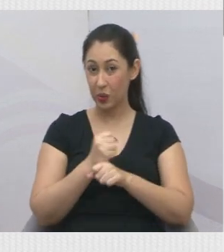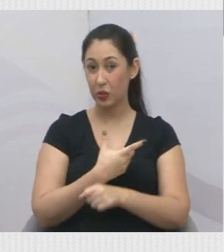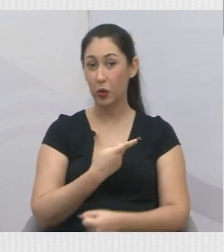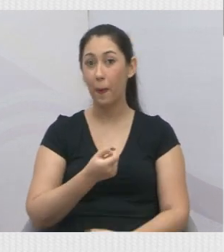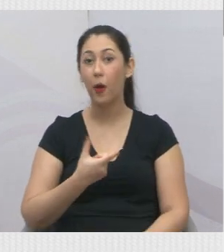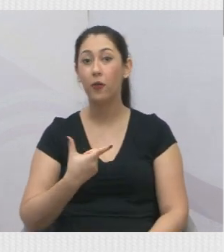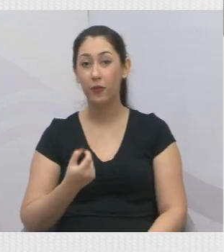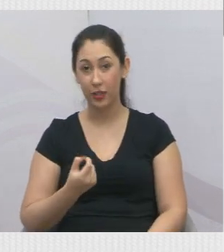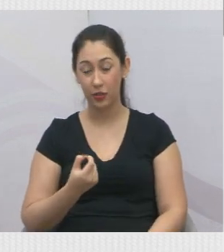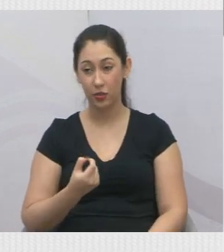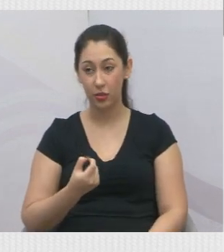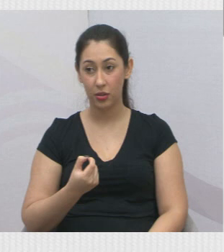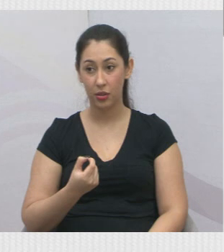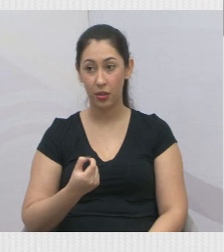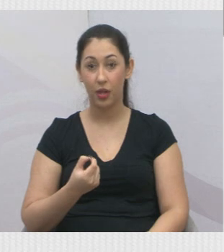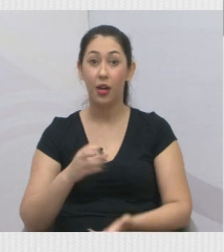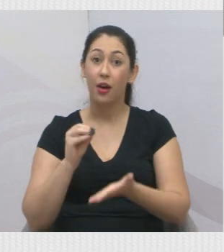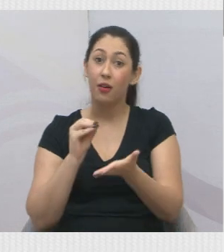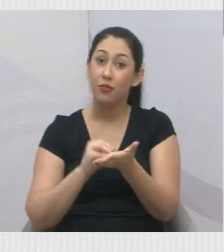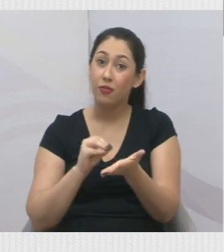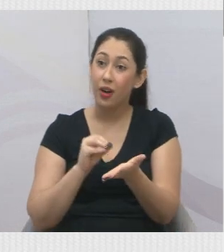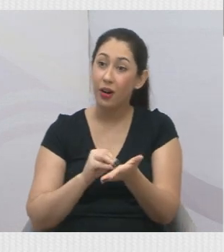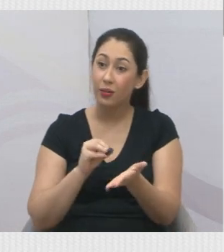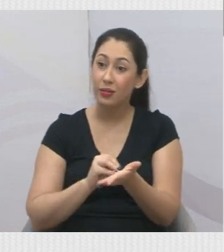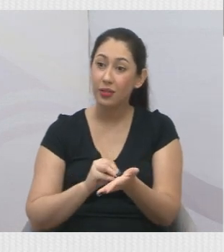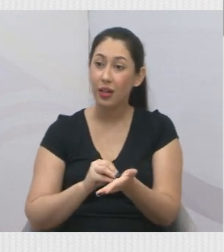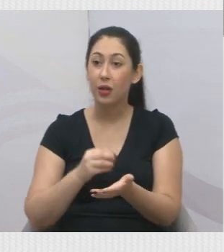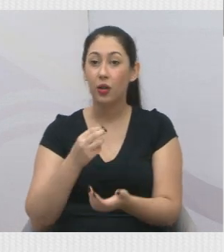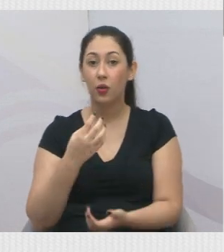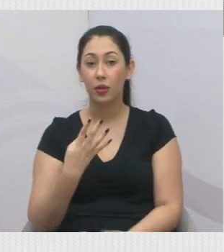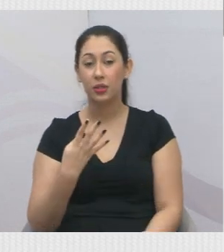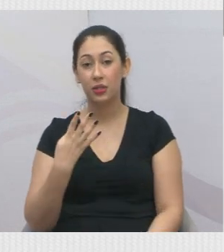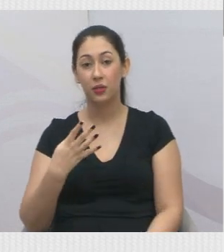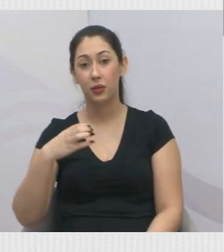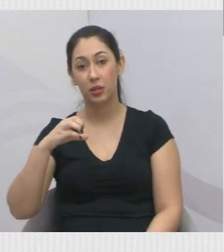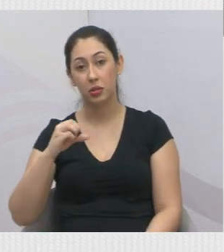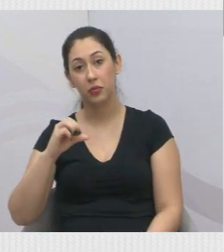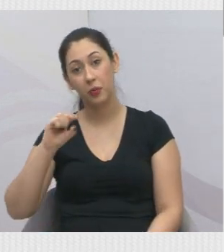para 2021, faltou ainda ser pago